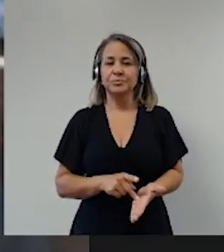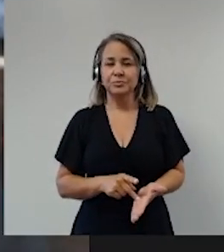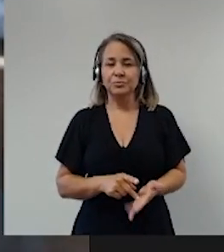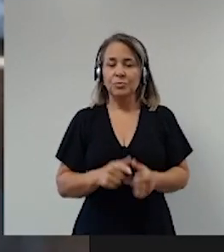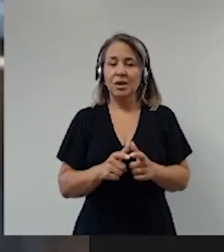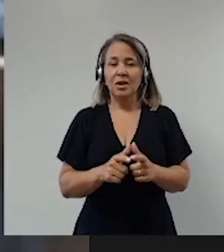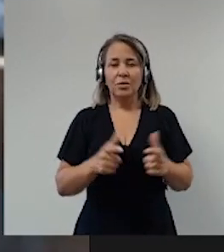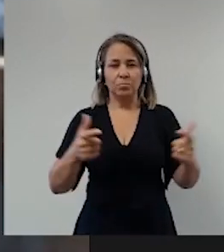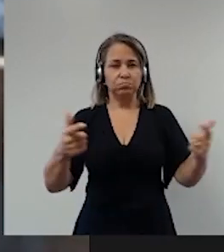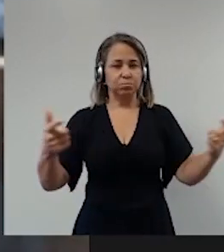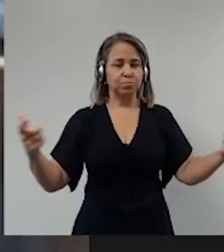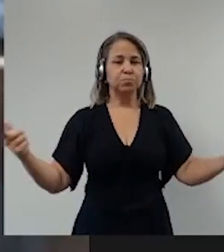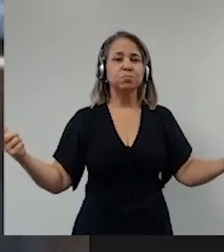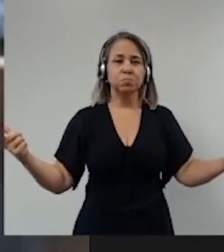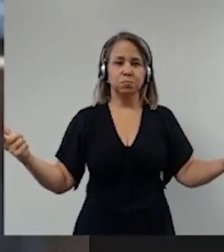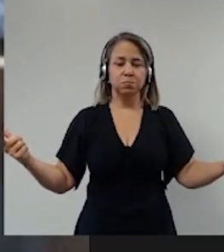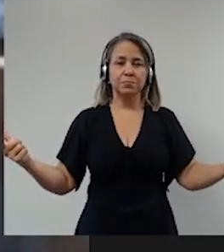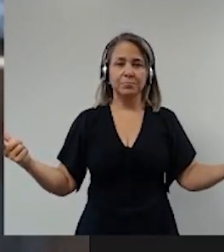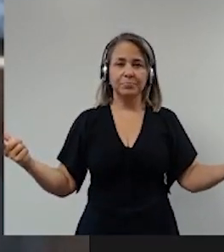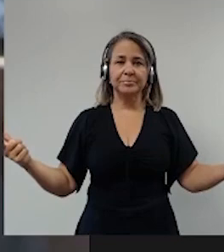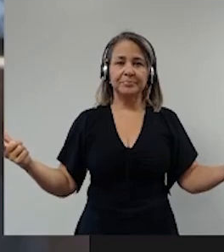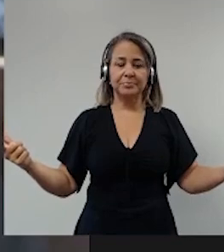um grande